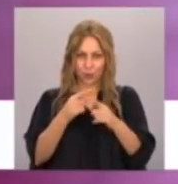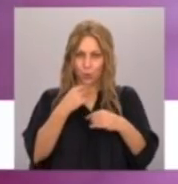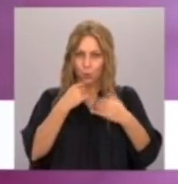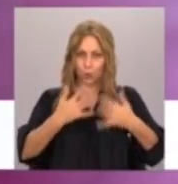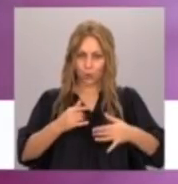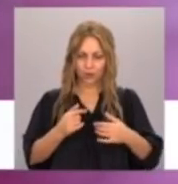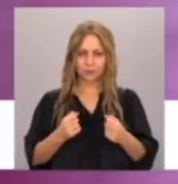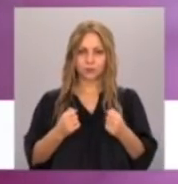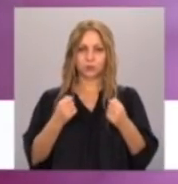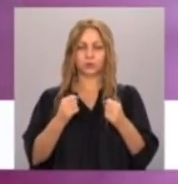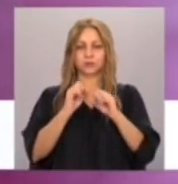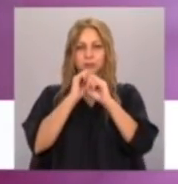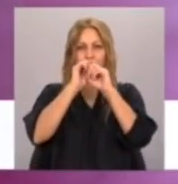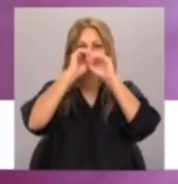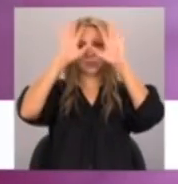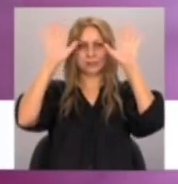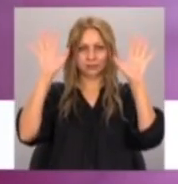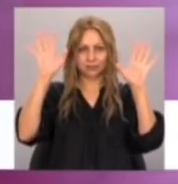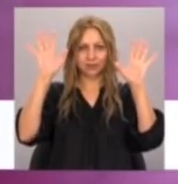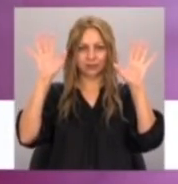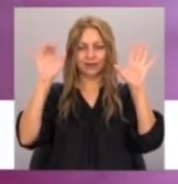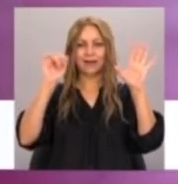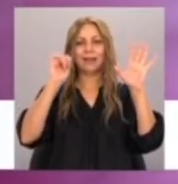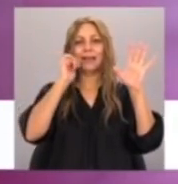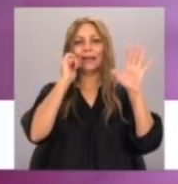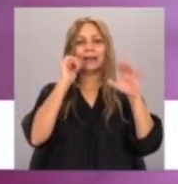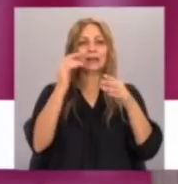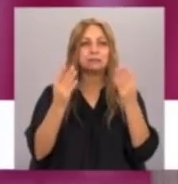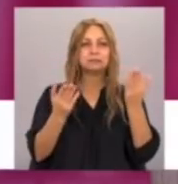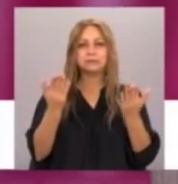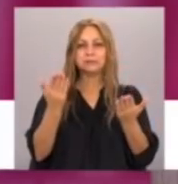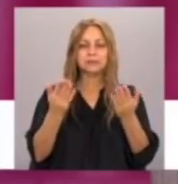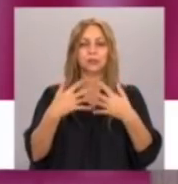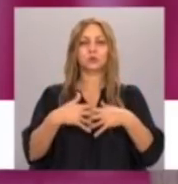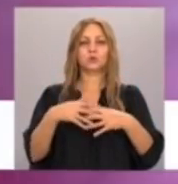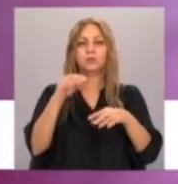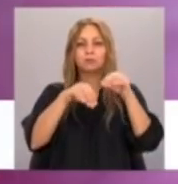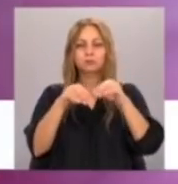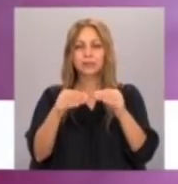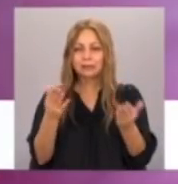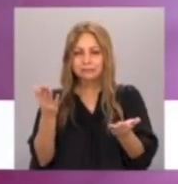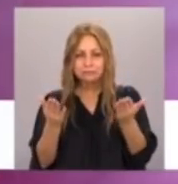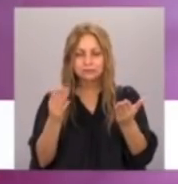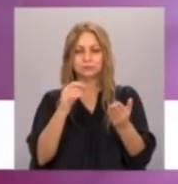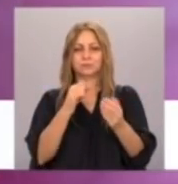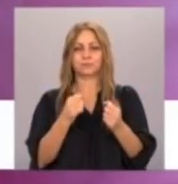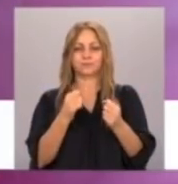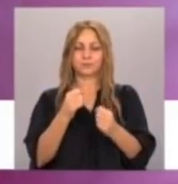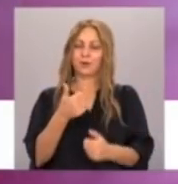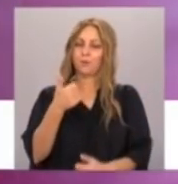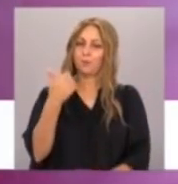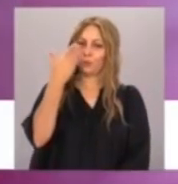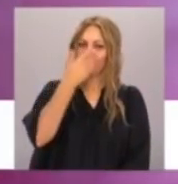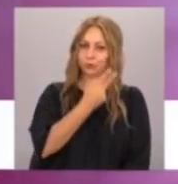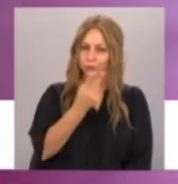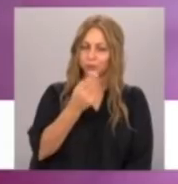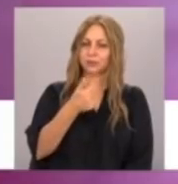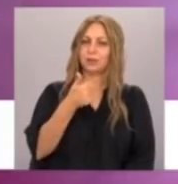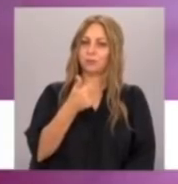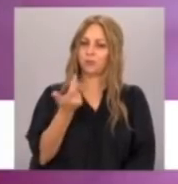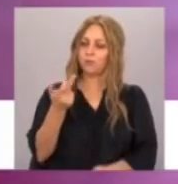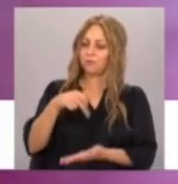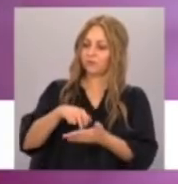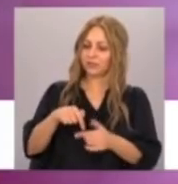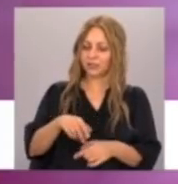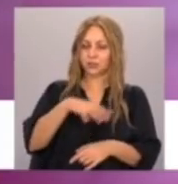esclarecer um eleitor conhecimento não saiba em quem votar o que é que nos gostaria de livros para pessoas que viveu em gostei aqui tem mais uma oportunidade de explicar porque é que